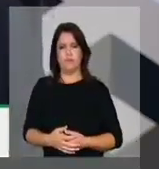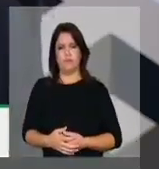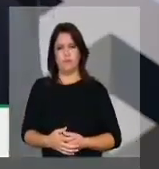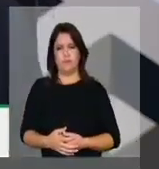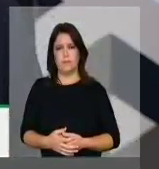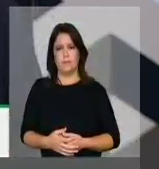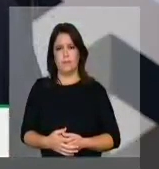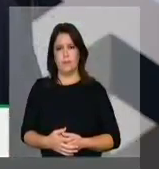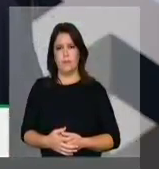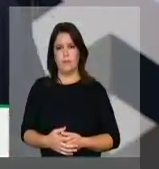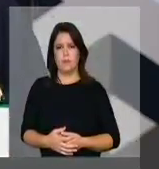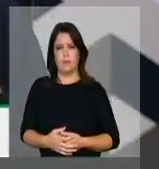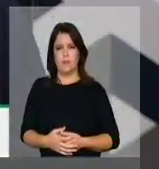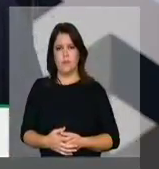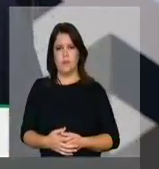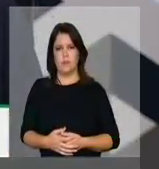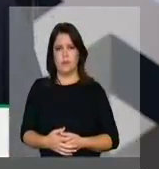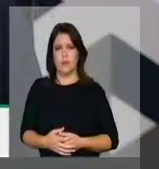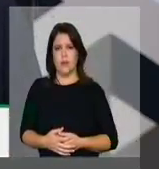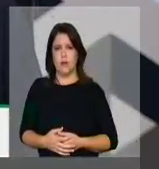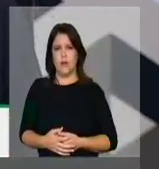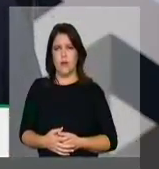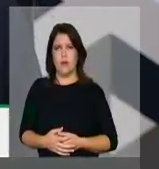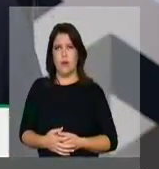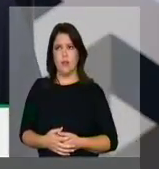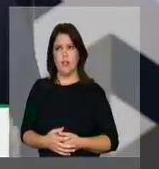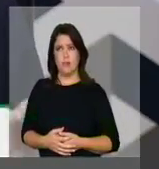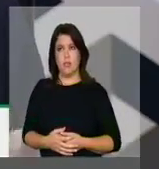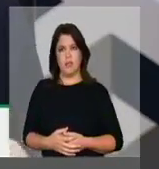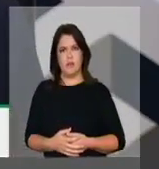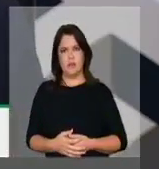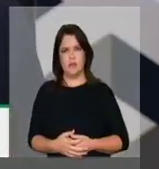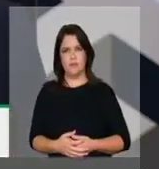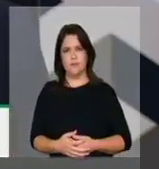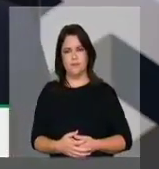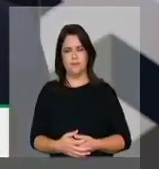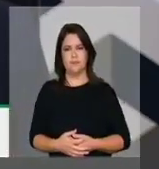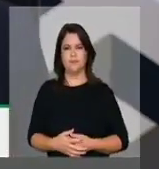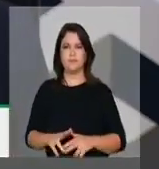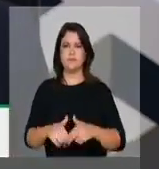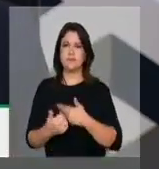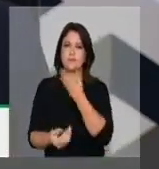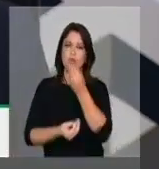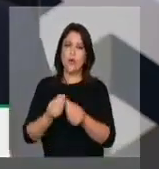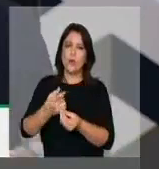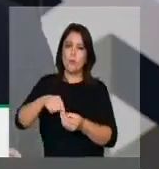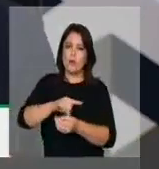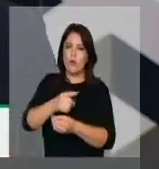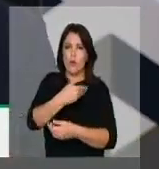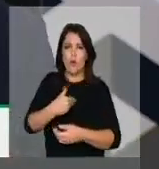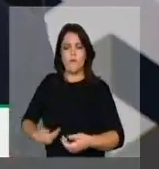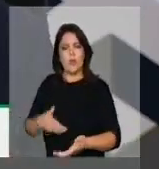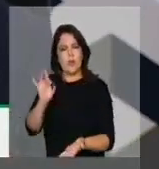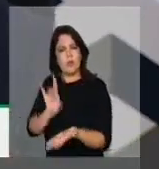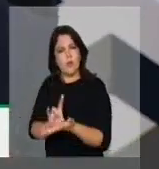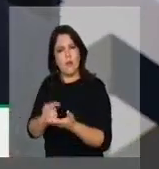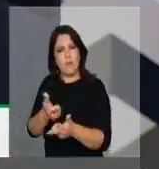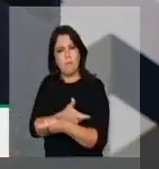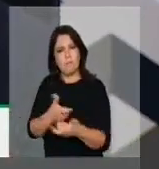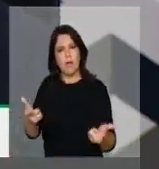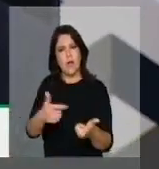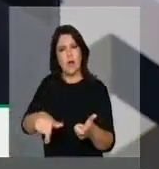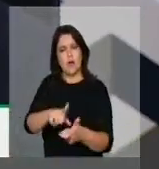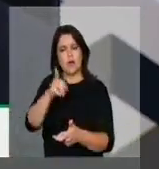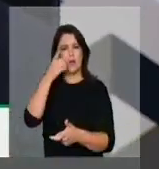Todo país que funciona tem um governo com algumas características peculiares, um governo que é fruto de uma